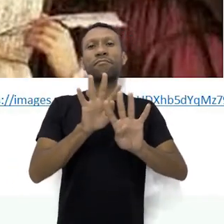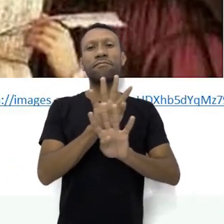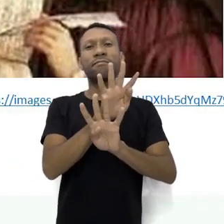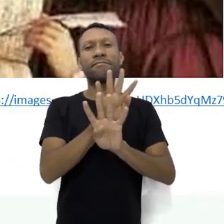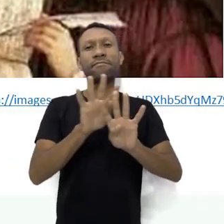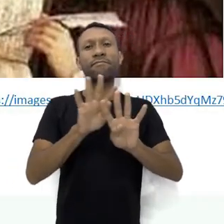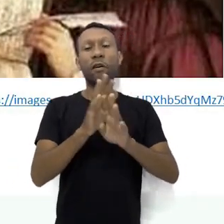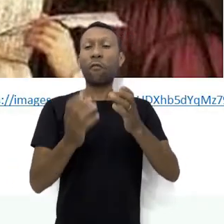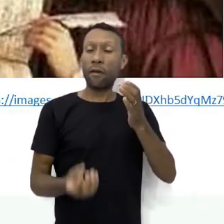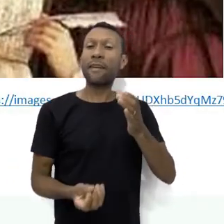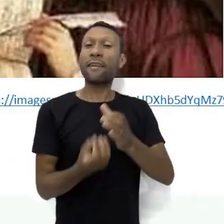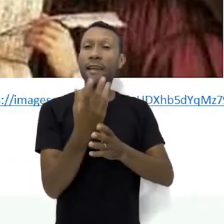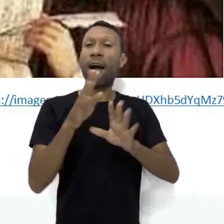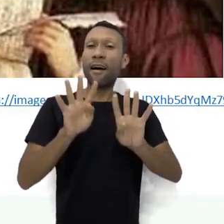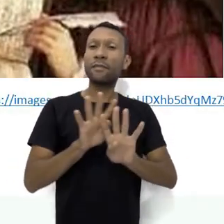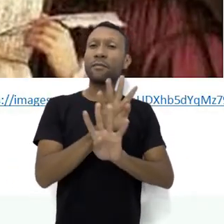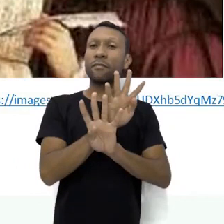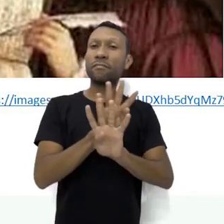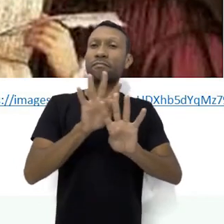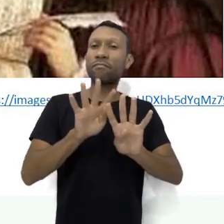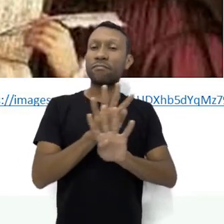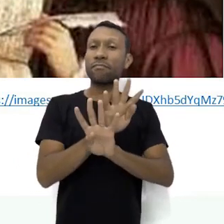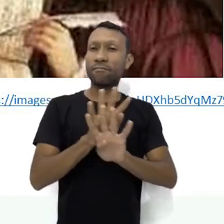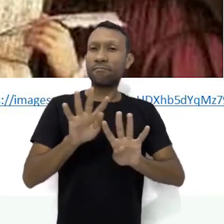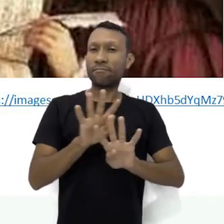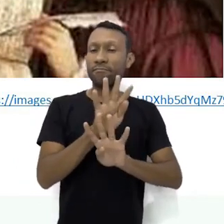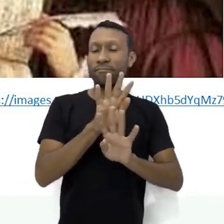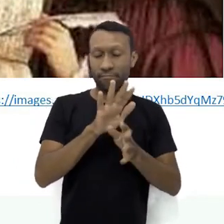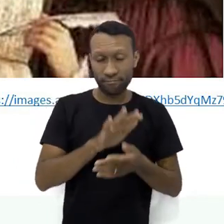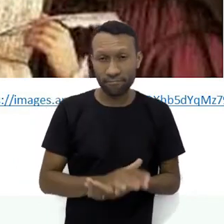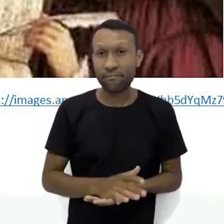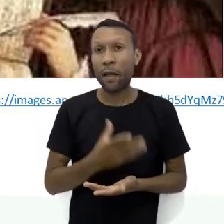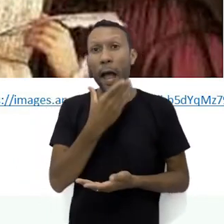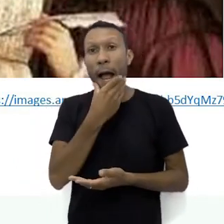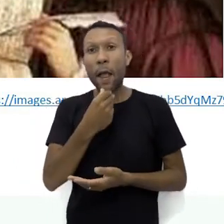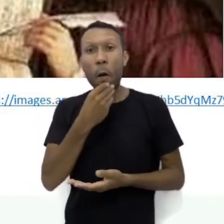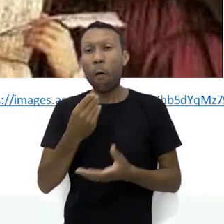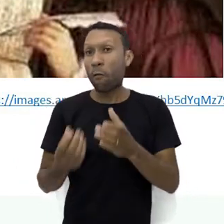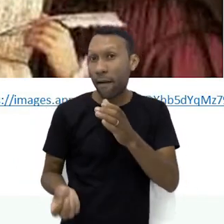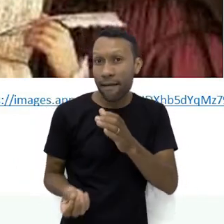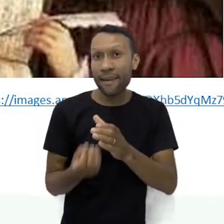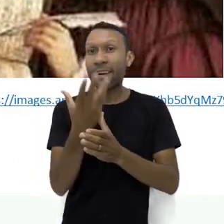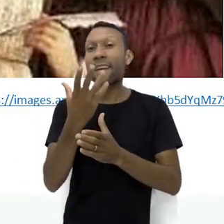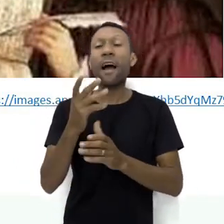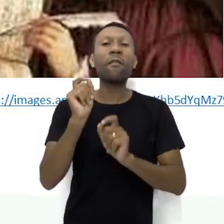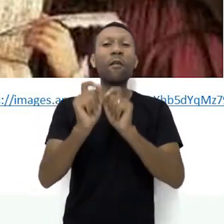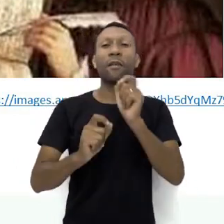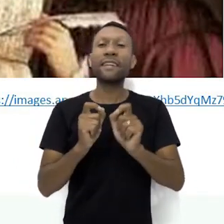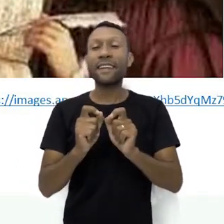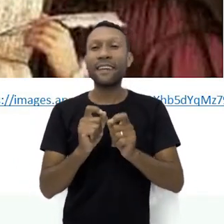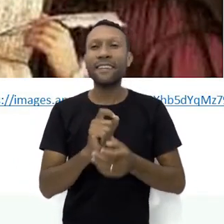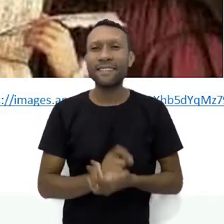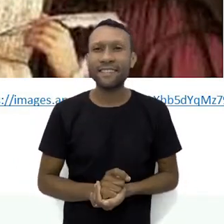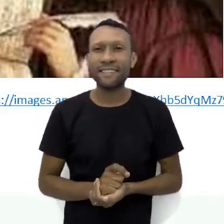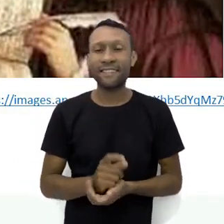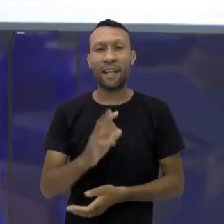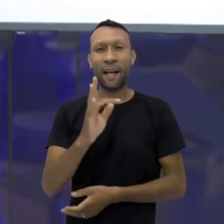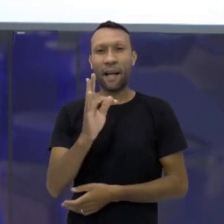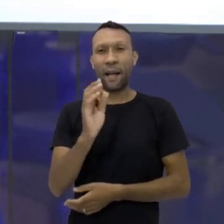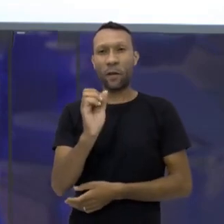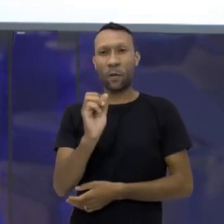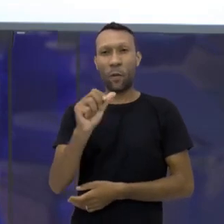e fonia relativa ao som. E o grande compositor desse período da Renascença chama-se